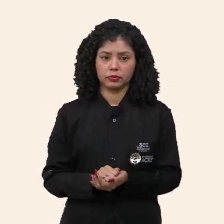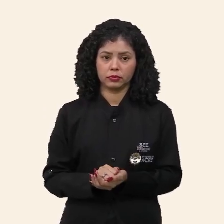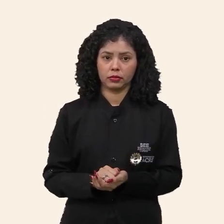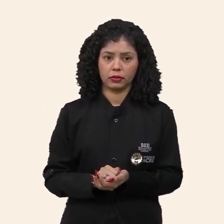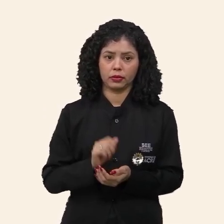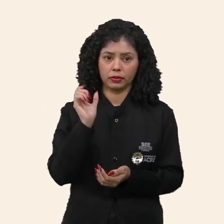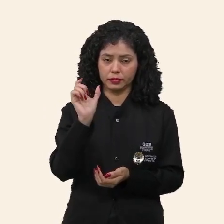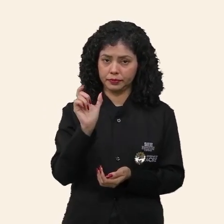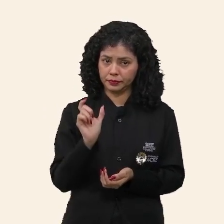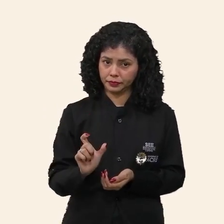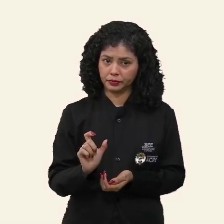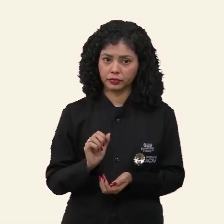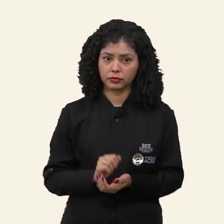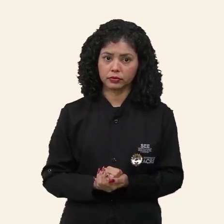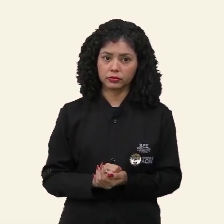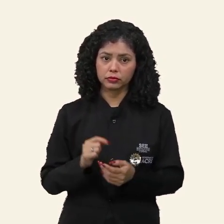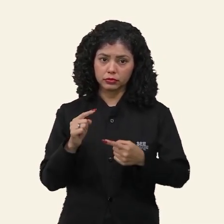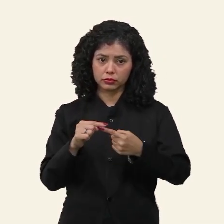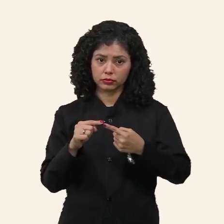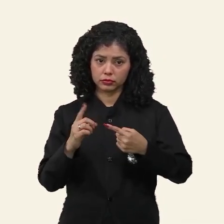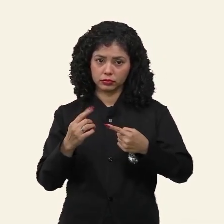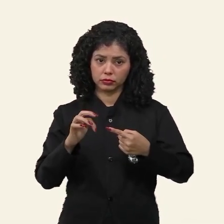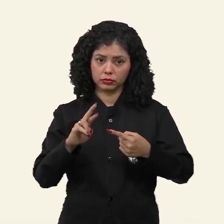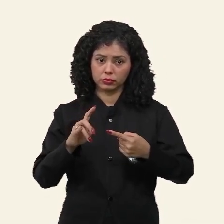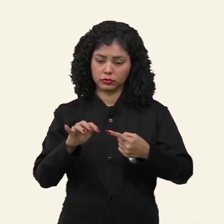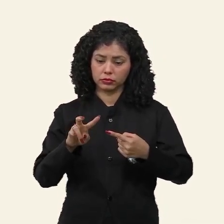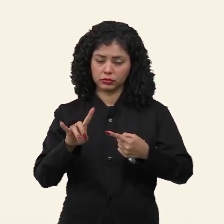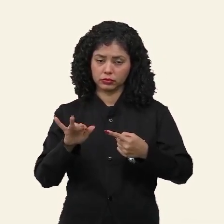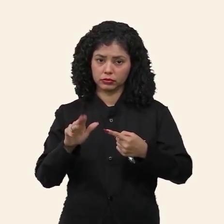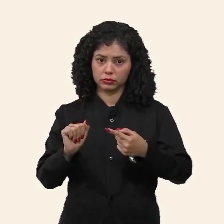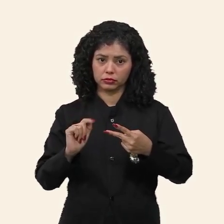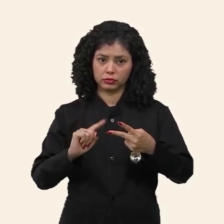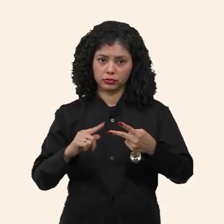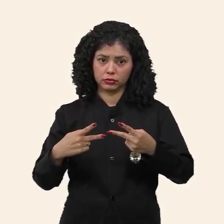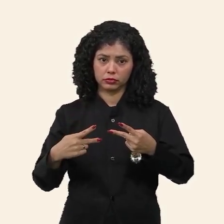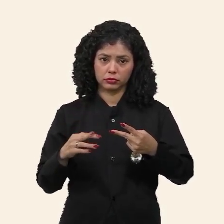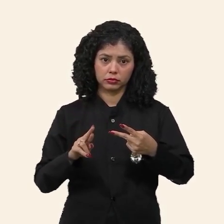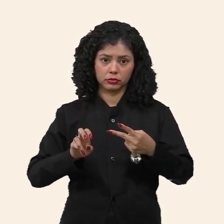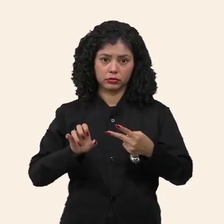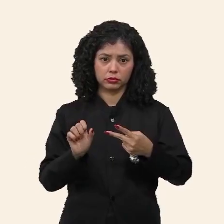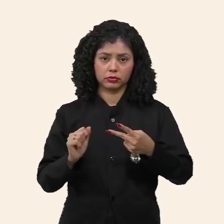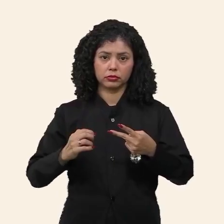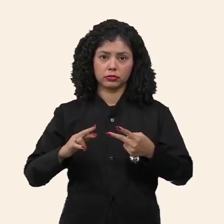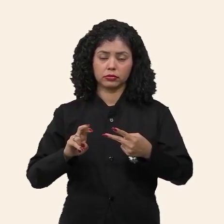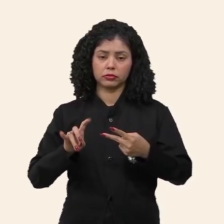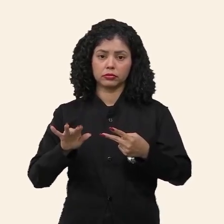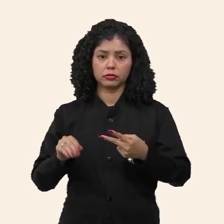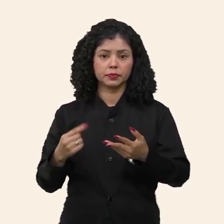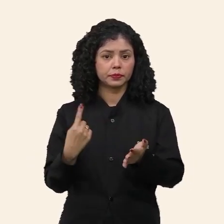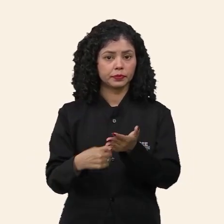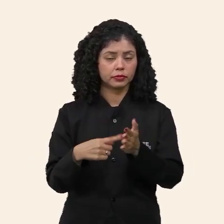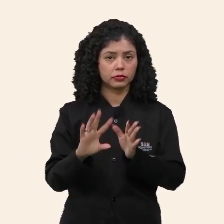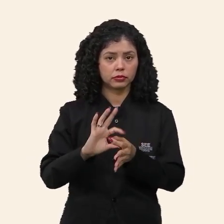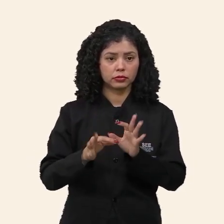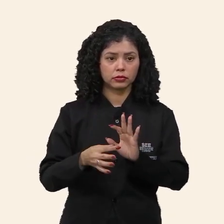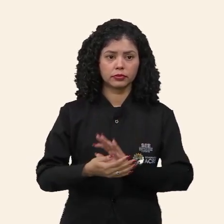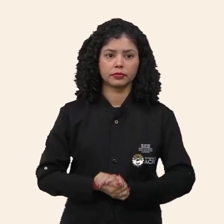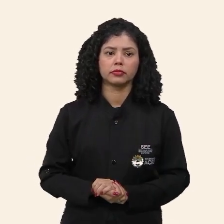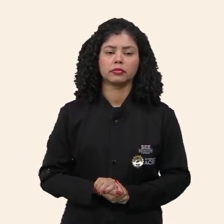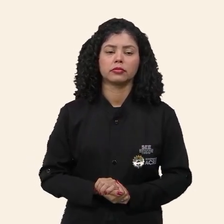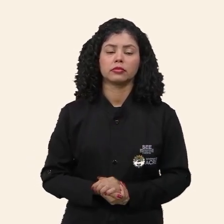as palavras descritiva ou prescritiva, de acordo com o contexto. Então, vamos